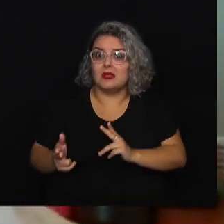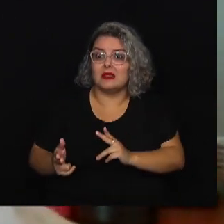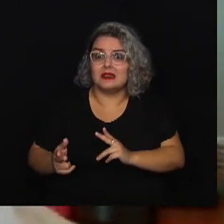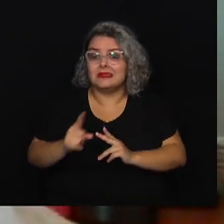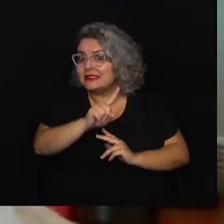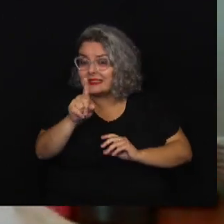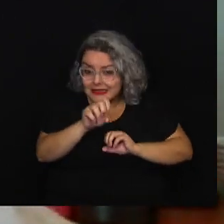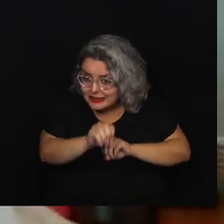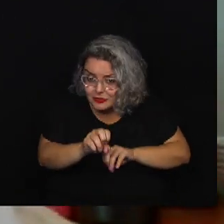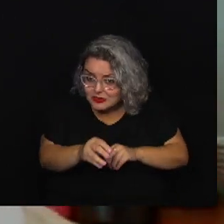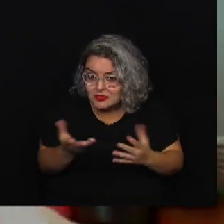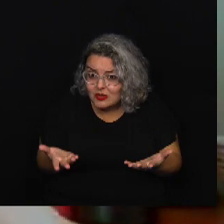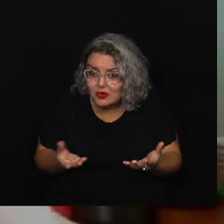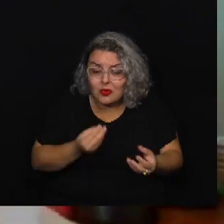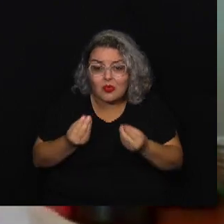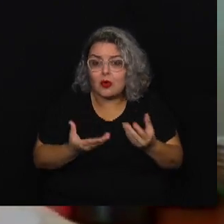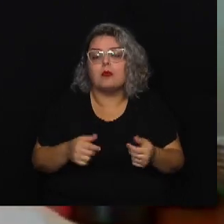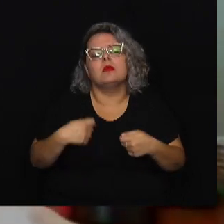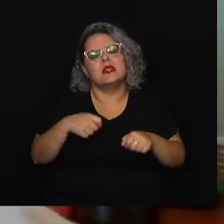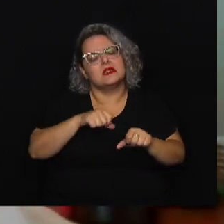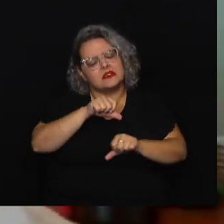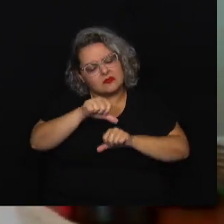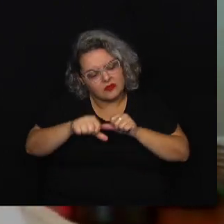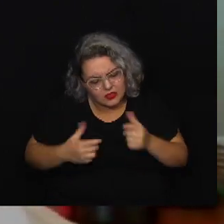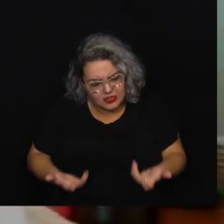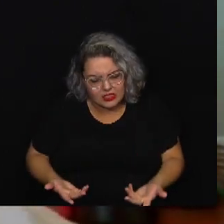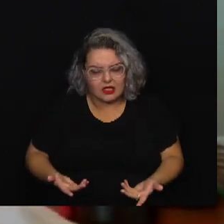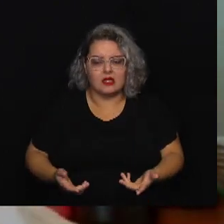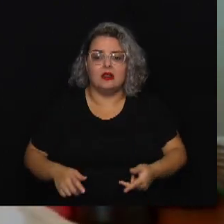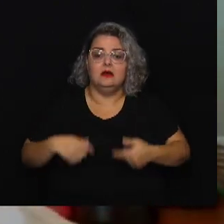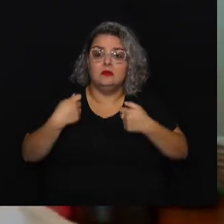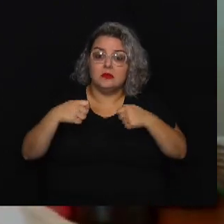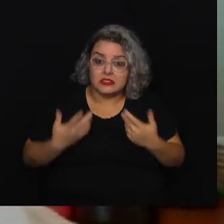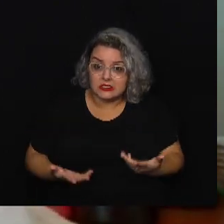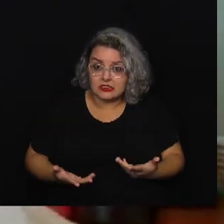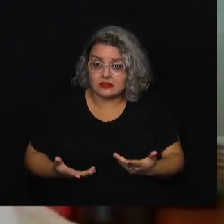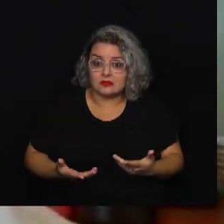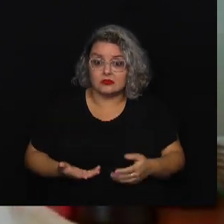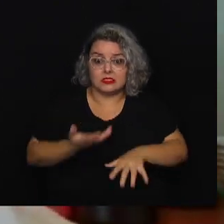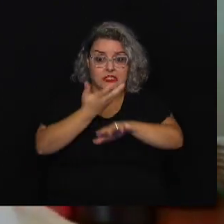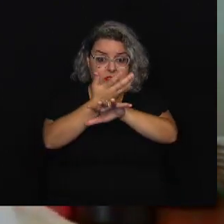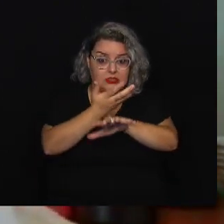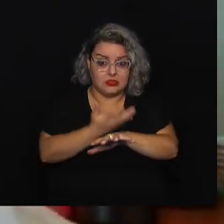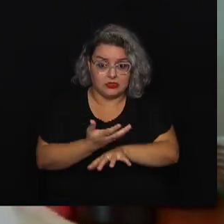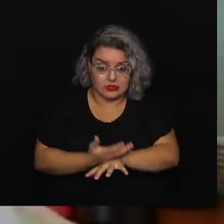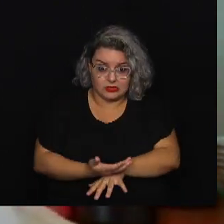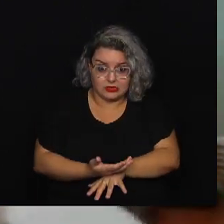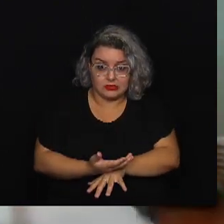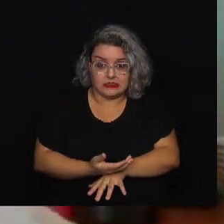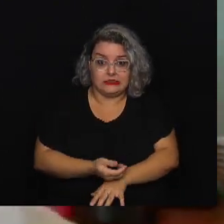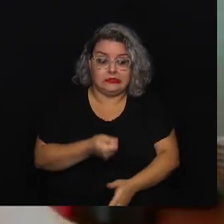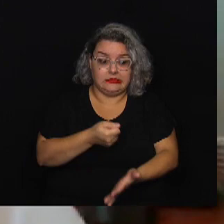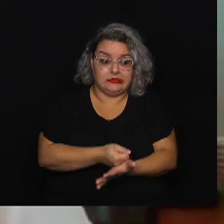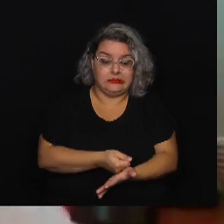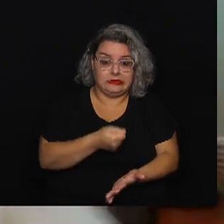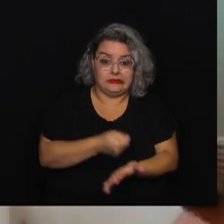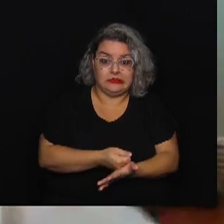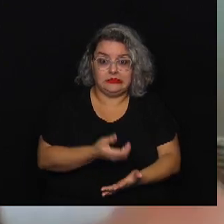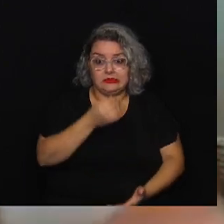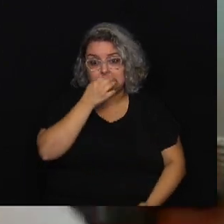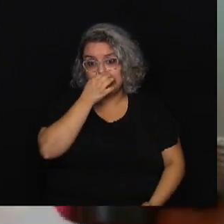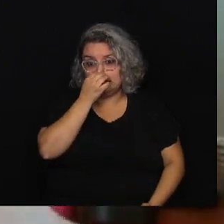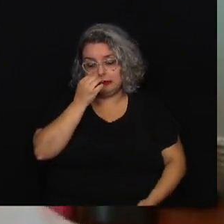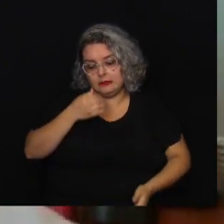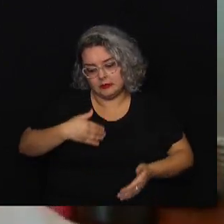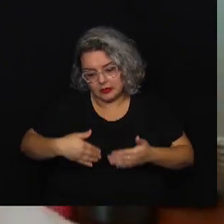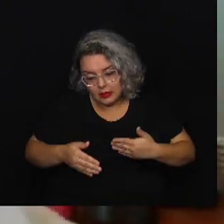ensinou, tem que mudar, tem que É. ter assim, fazer com que esse currículo, que sempre foi um muro de concreto, vire uma borracha ali, que